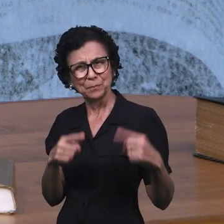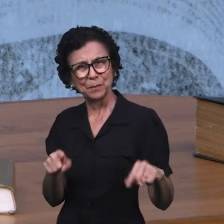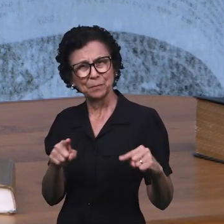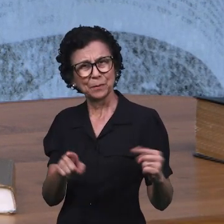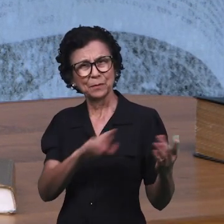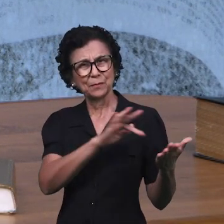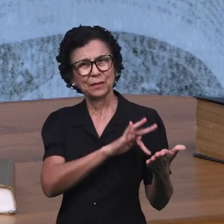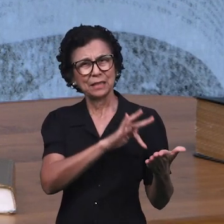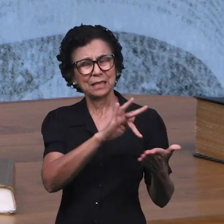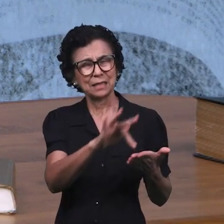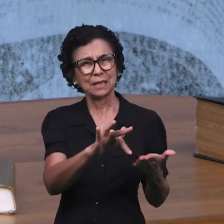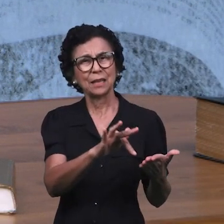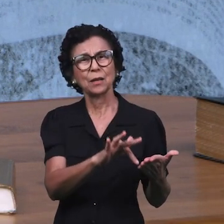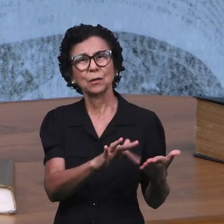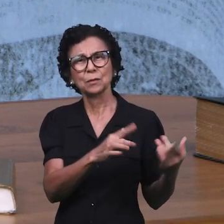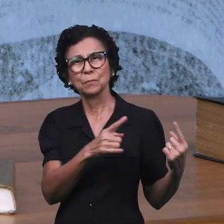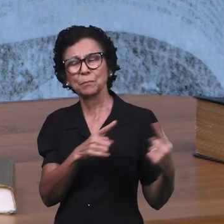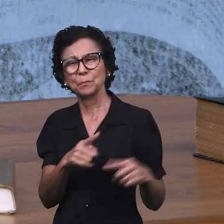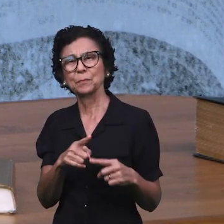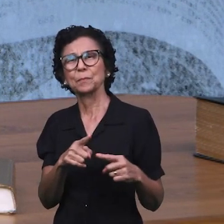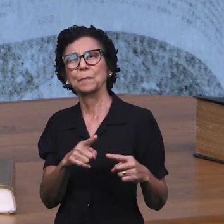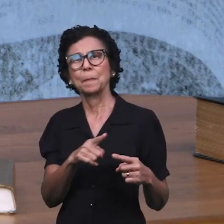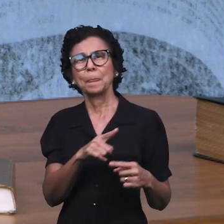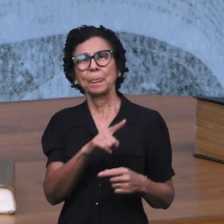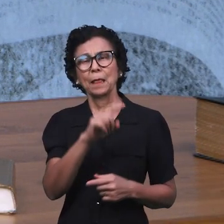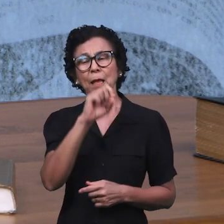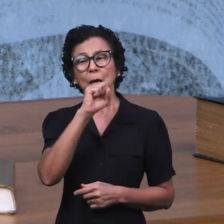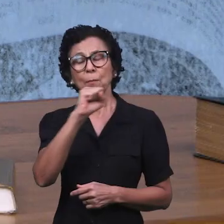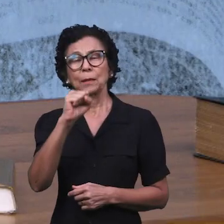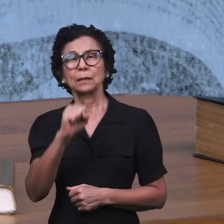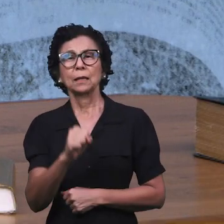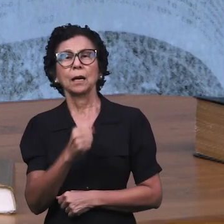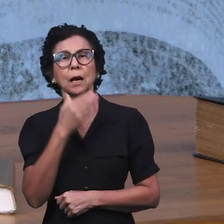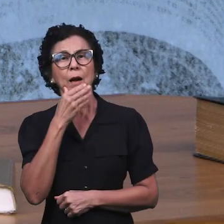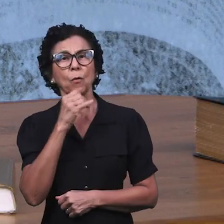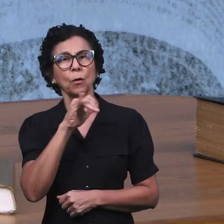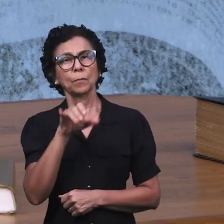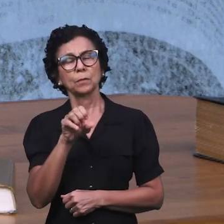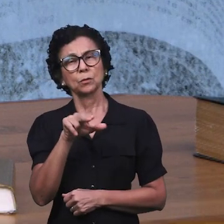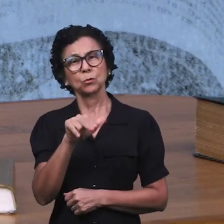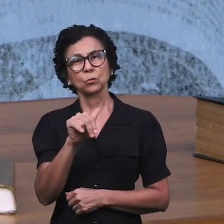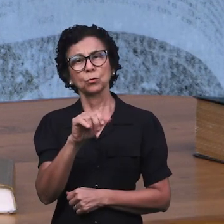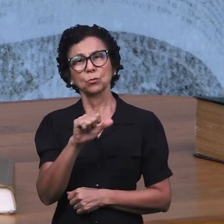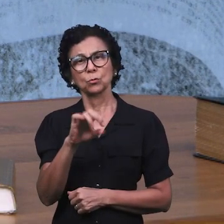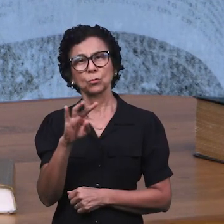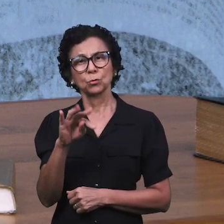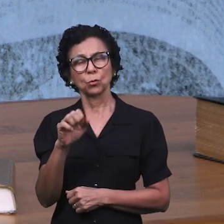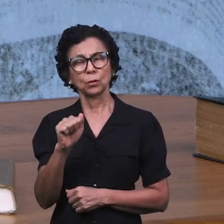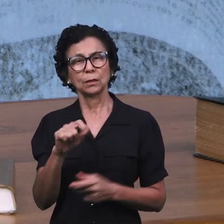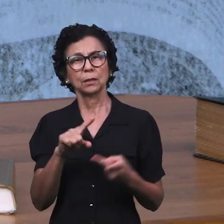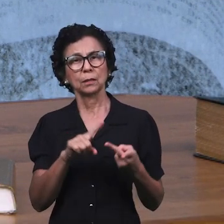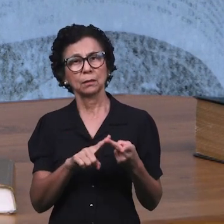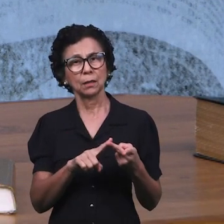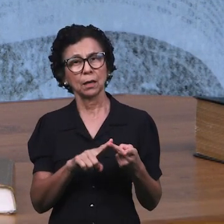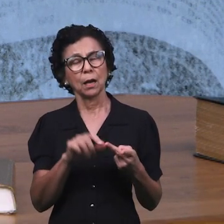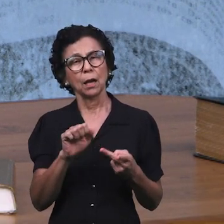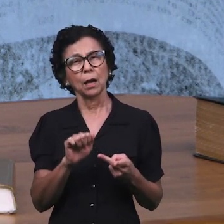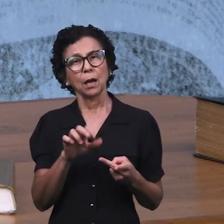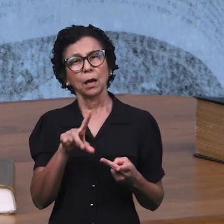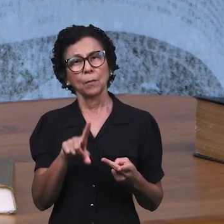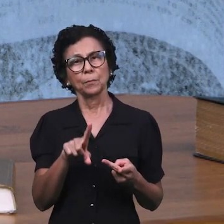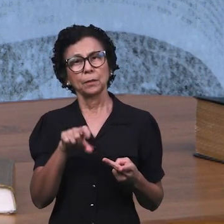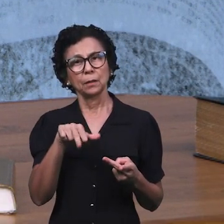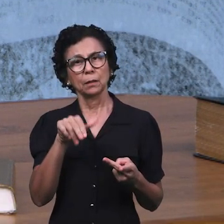filhos, e os filisteus mataram a Jonatas e a Abinadab e a Malquissua, filhos